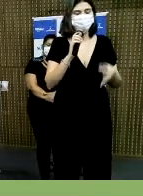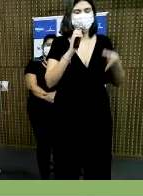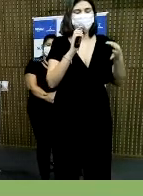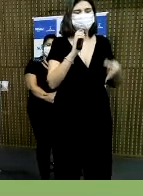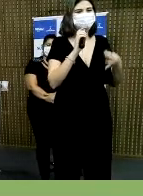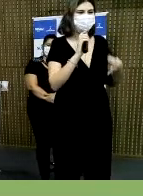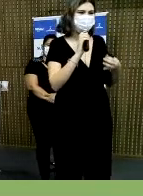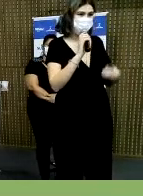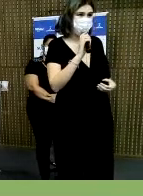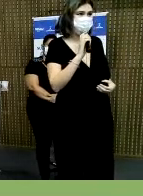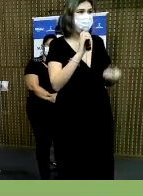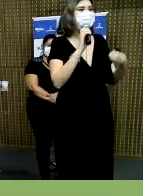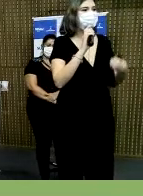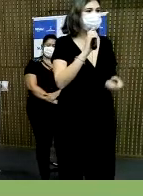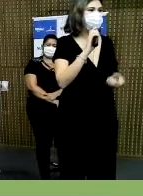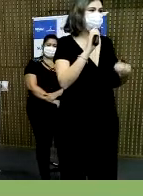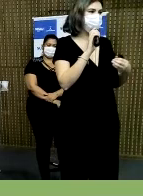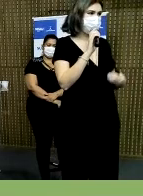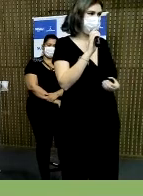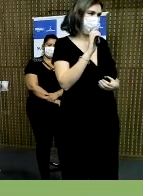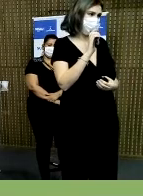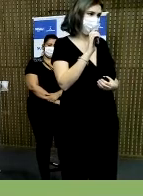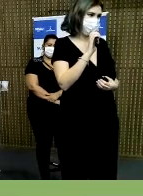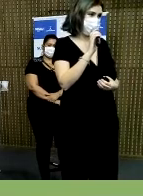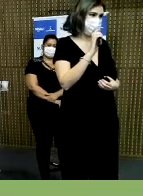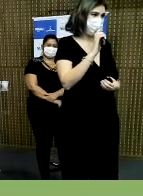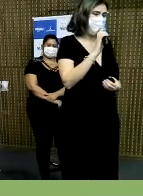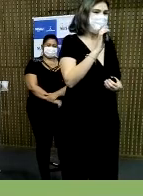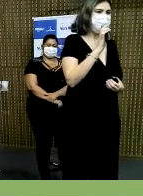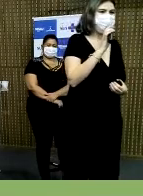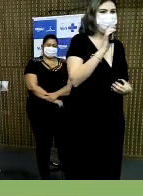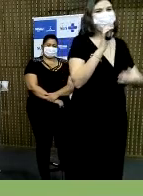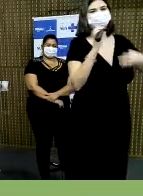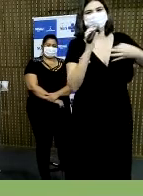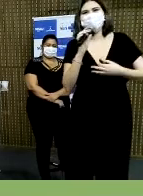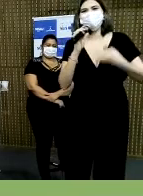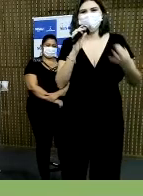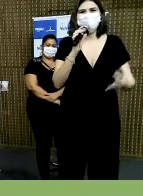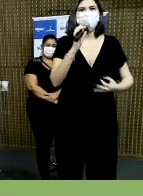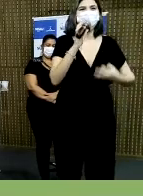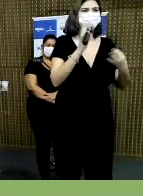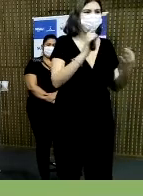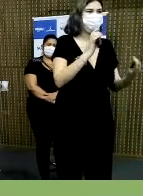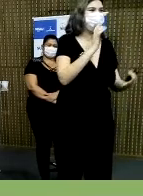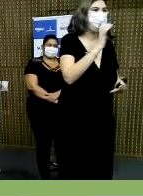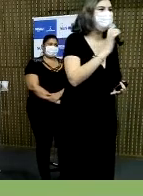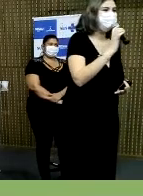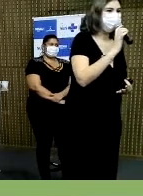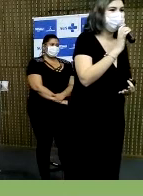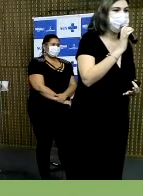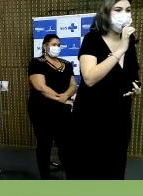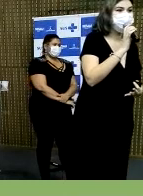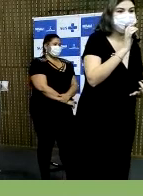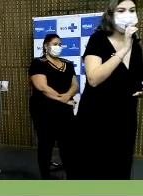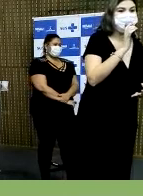eles foram essenciais, principalmente no telemonitoramento. A gente pensa, poxa, não era a minha parte, eu não tinha que